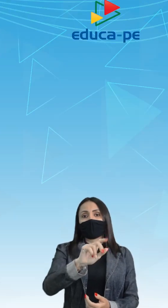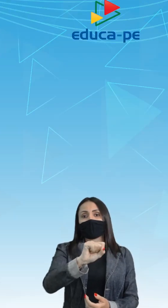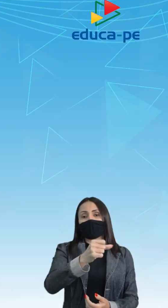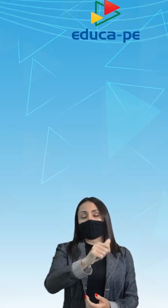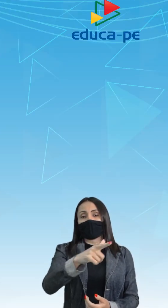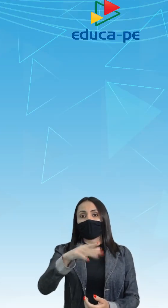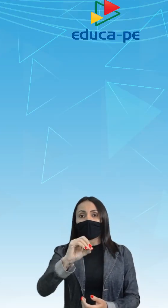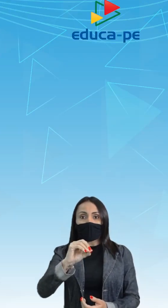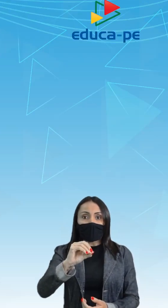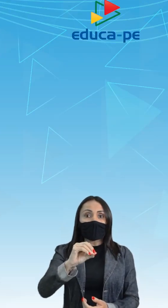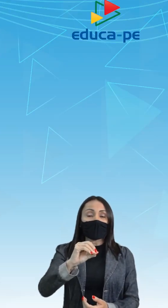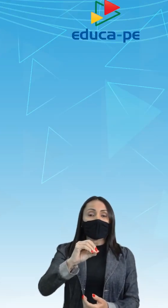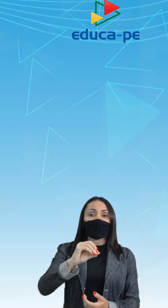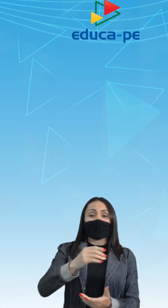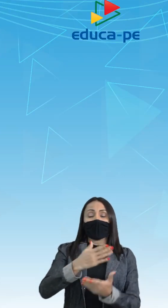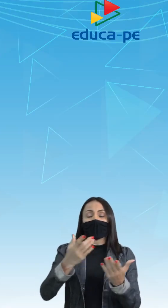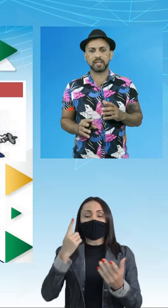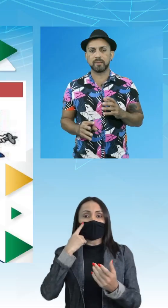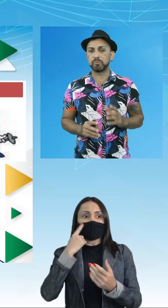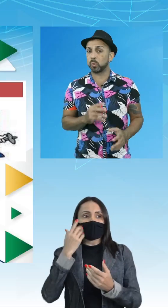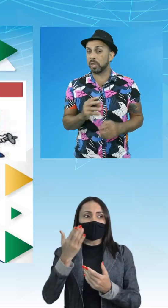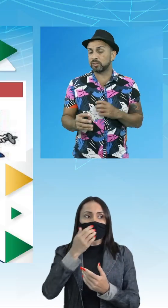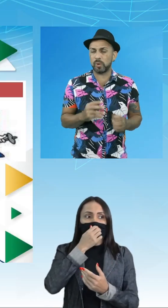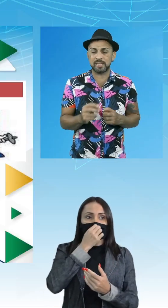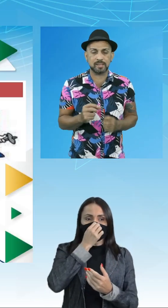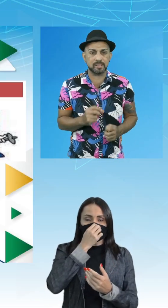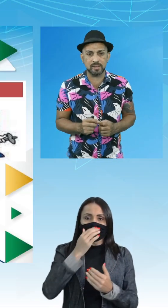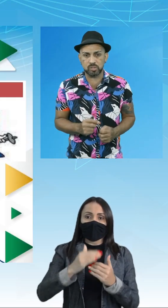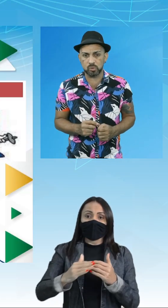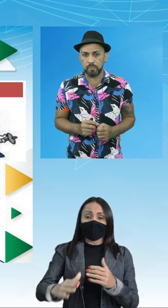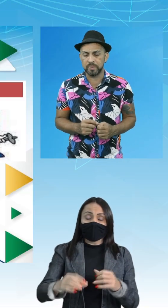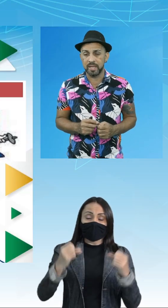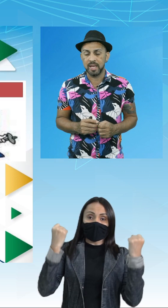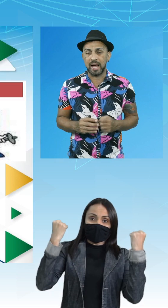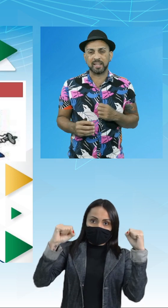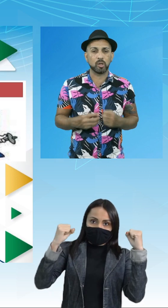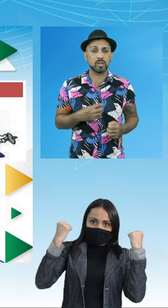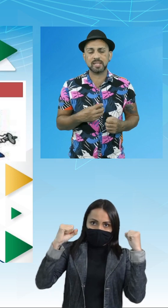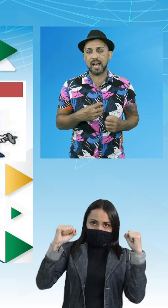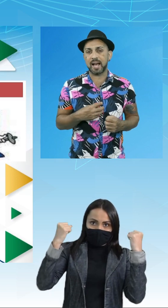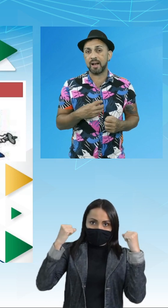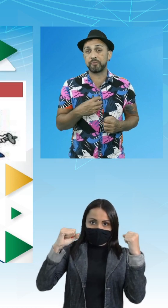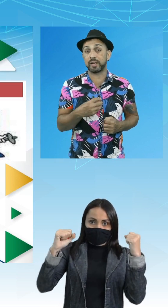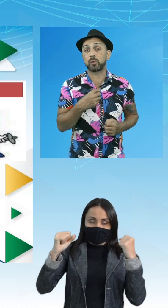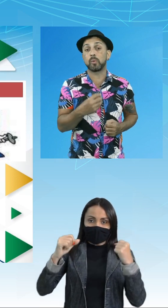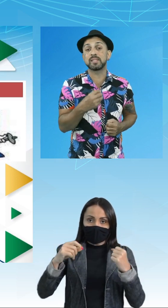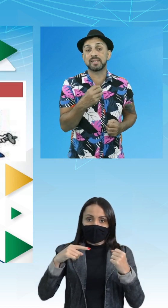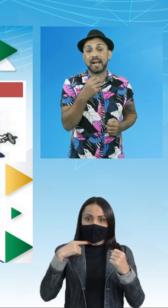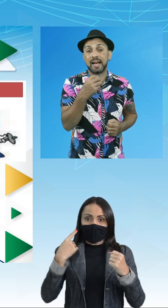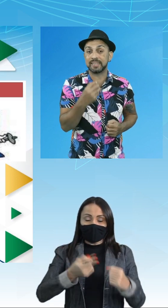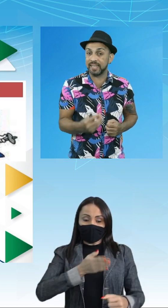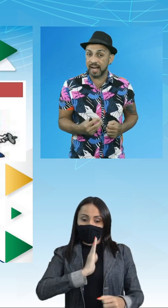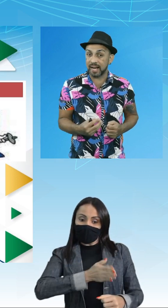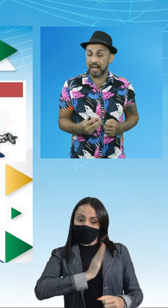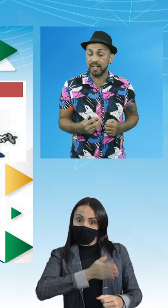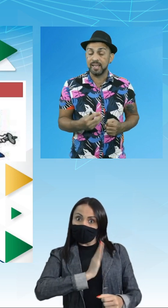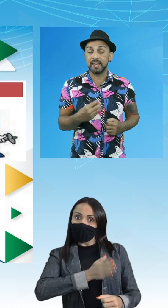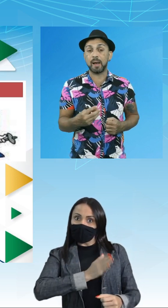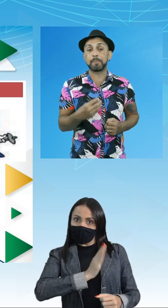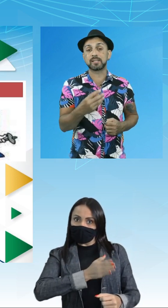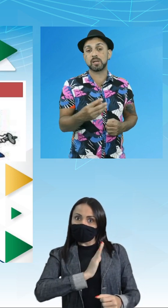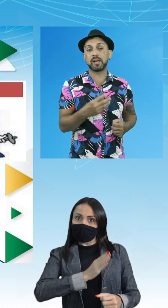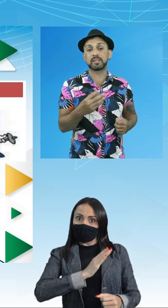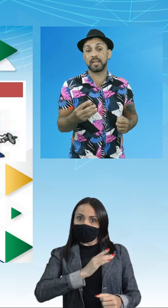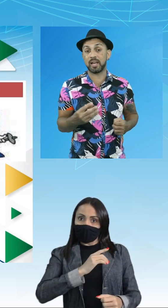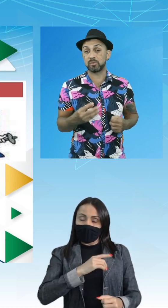hipotensão. Só que, olha só, galerinha, durante o exercício, a nossa frequência cardíaca e